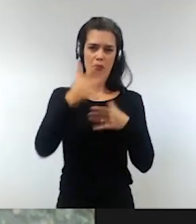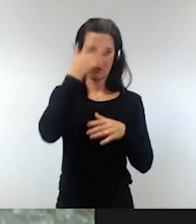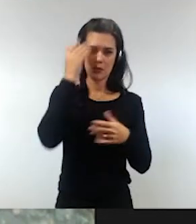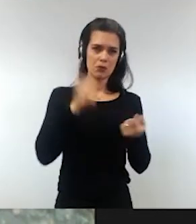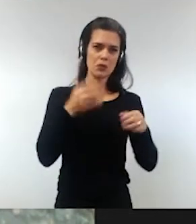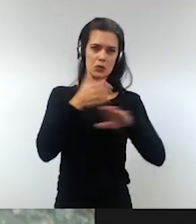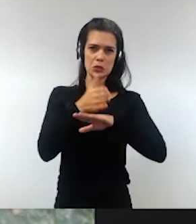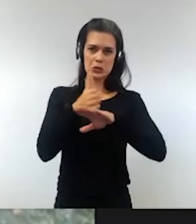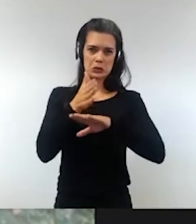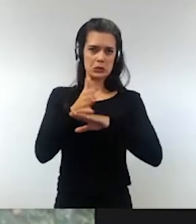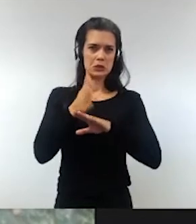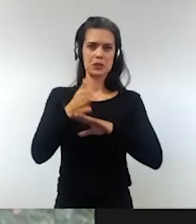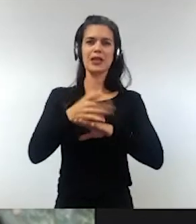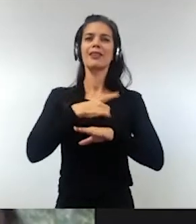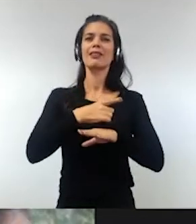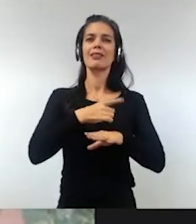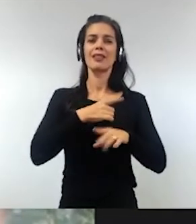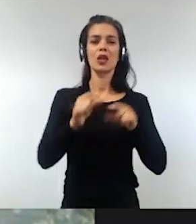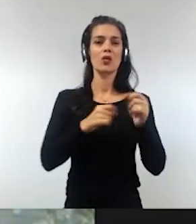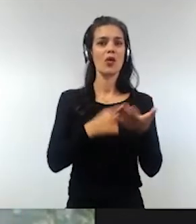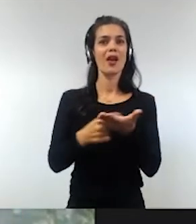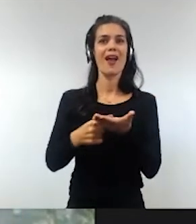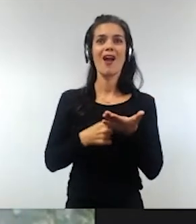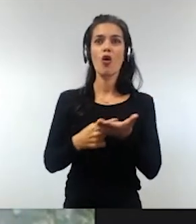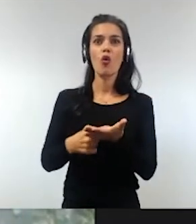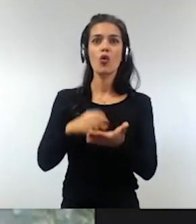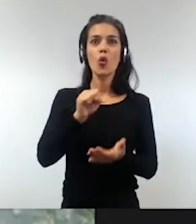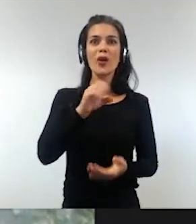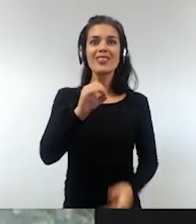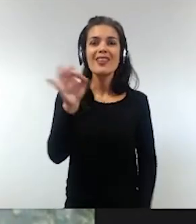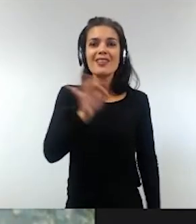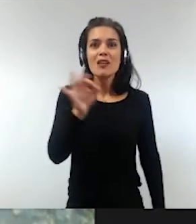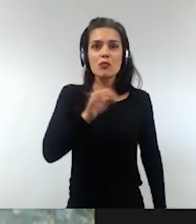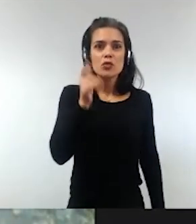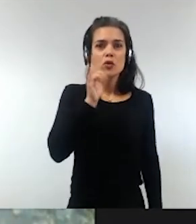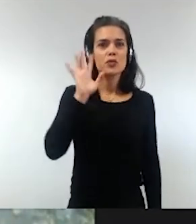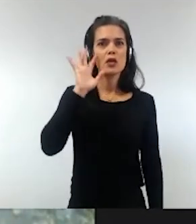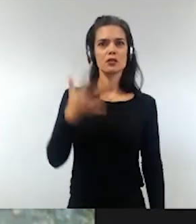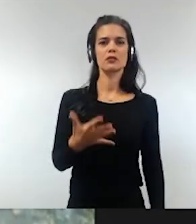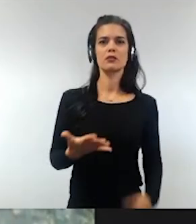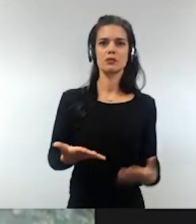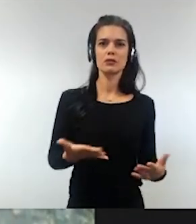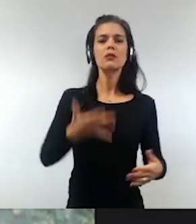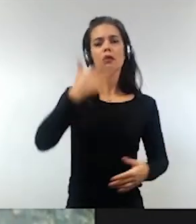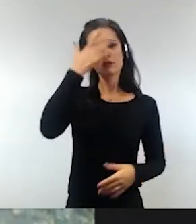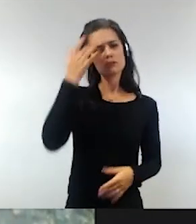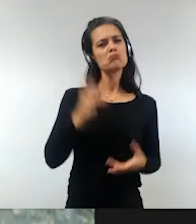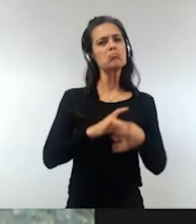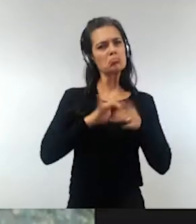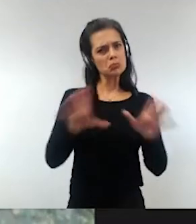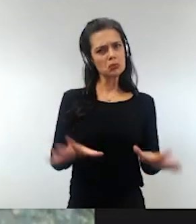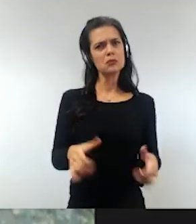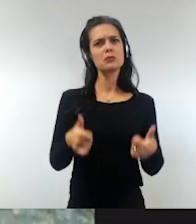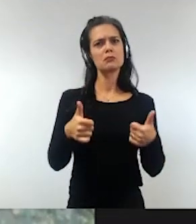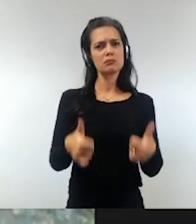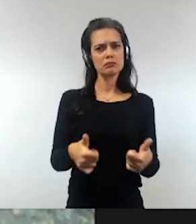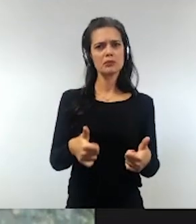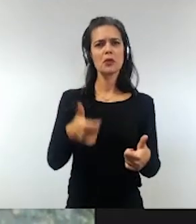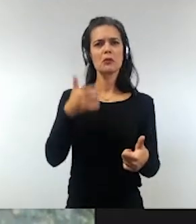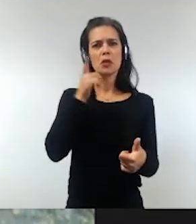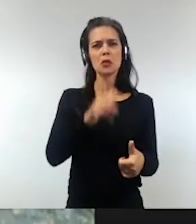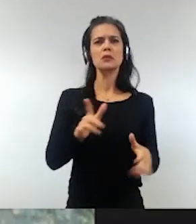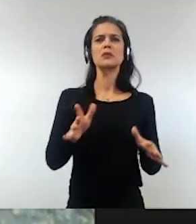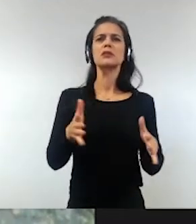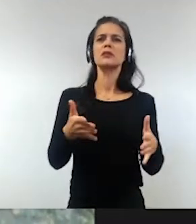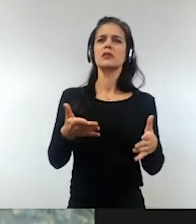tem um índice de acordo de 80%. Então, assim, é fato, as pessoas estão prontas para acordar,